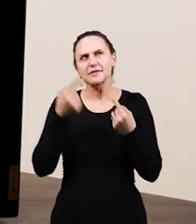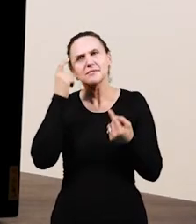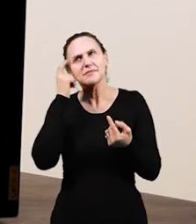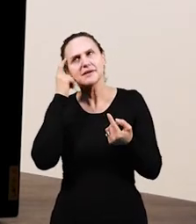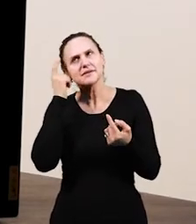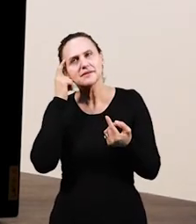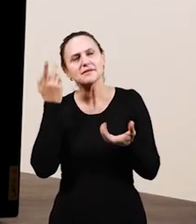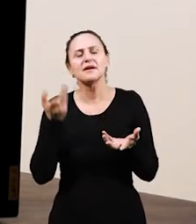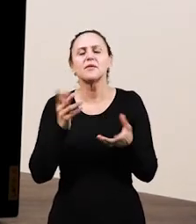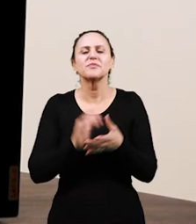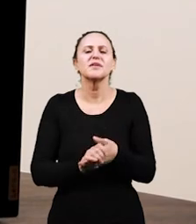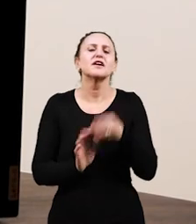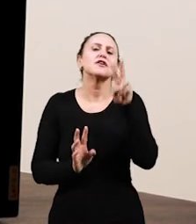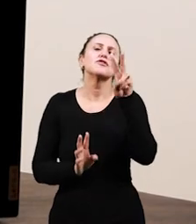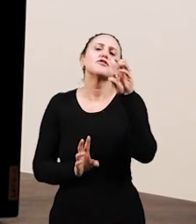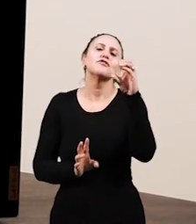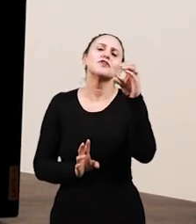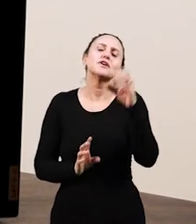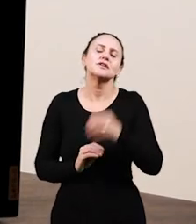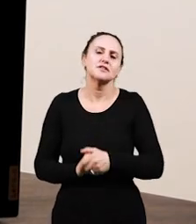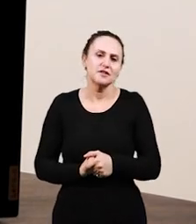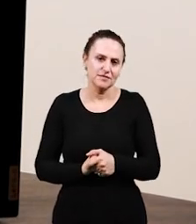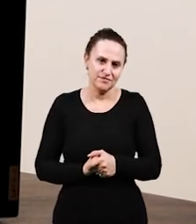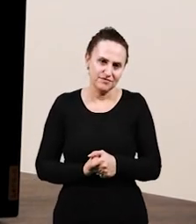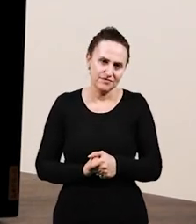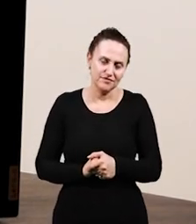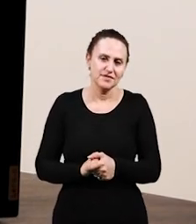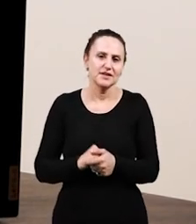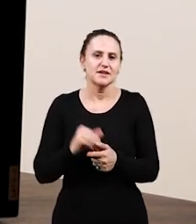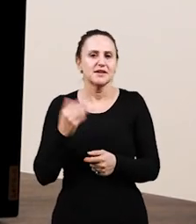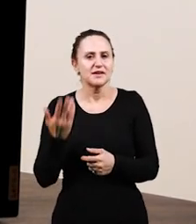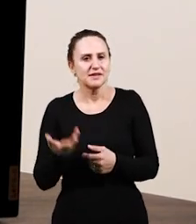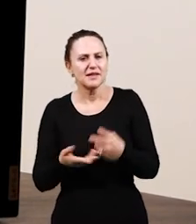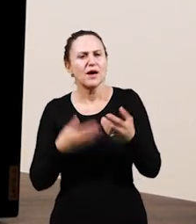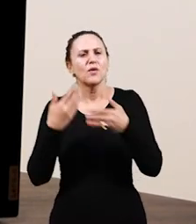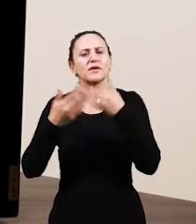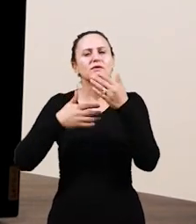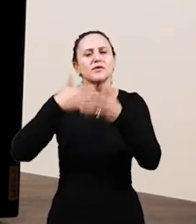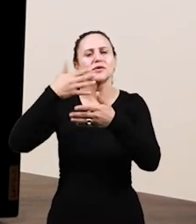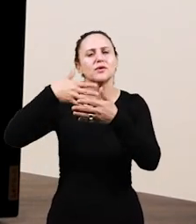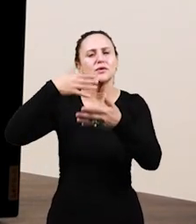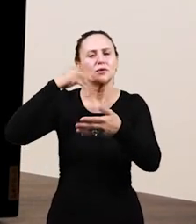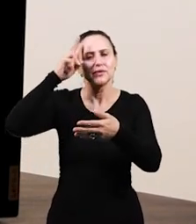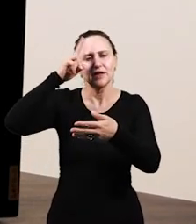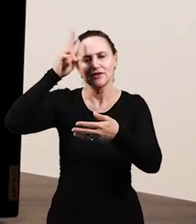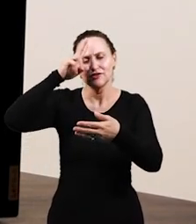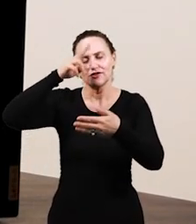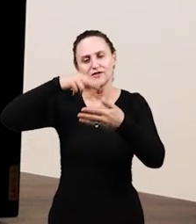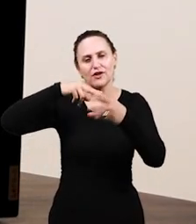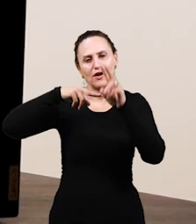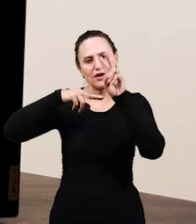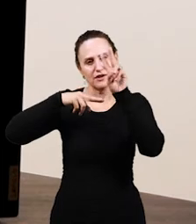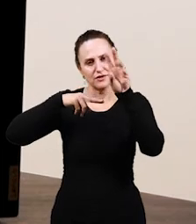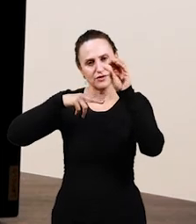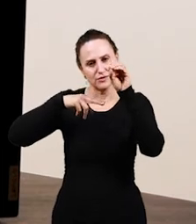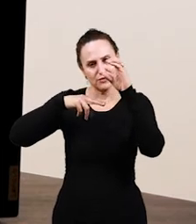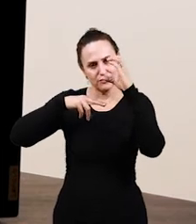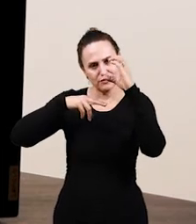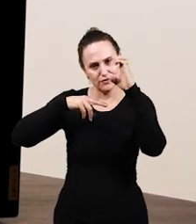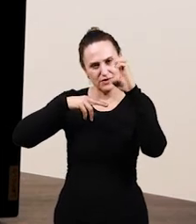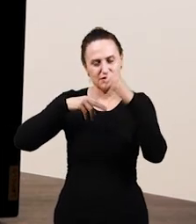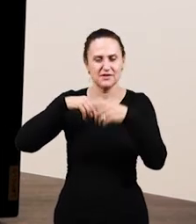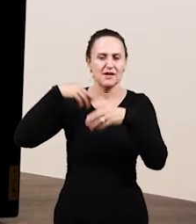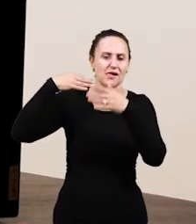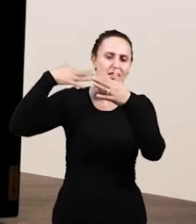então da onde que vem se vc vende você que vem de voz nervosa mês e que vende vossa mercê Então